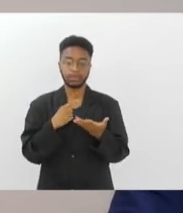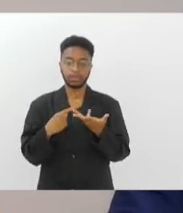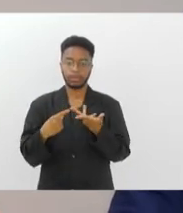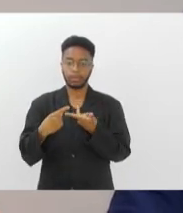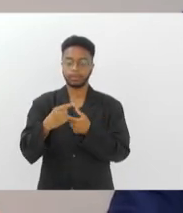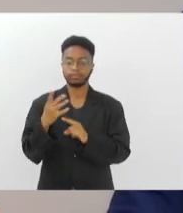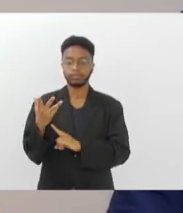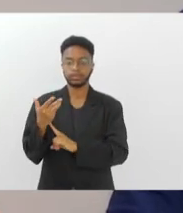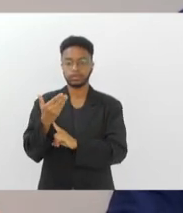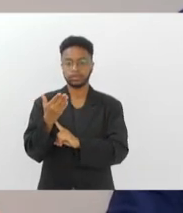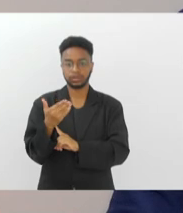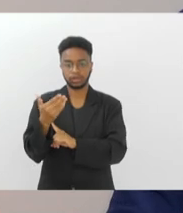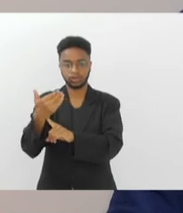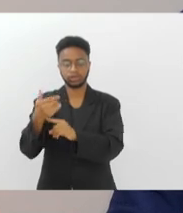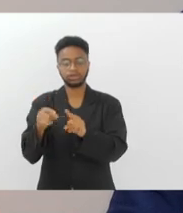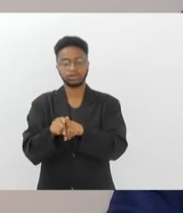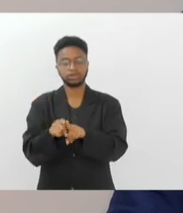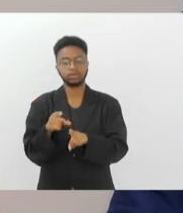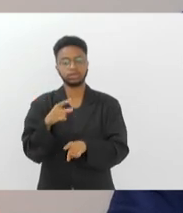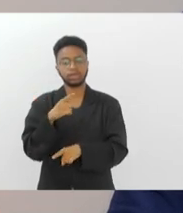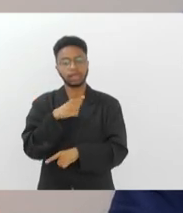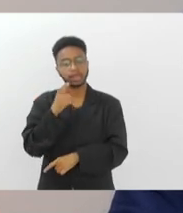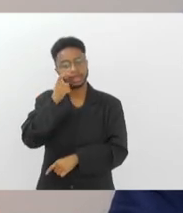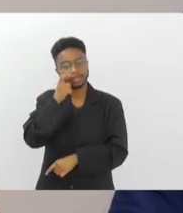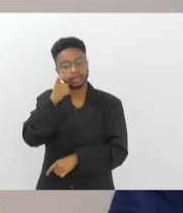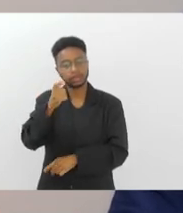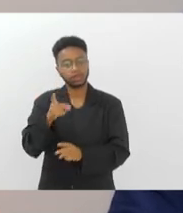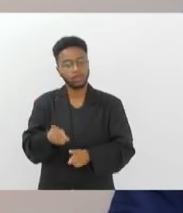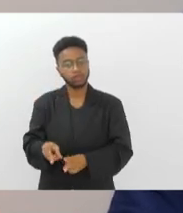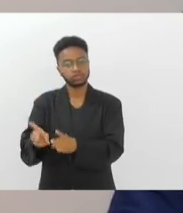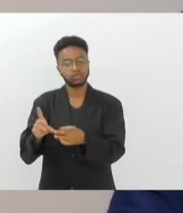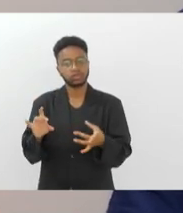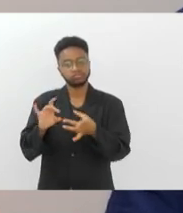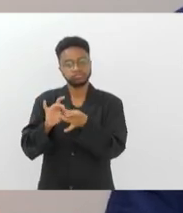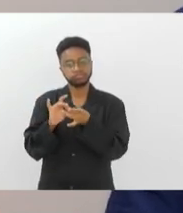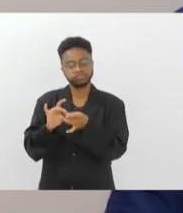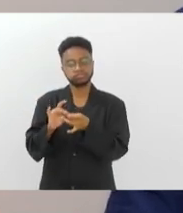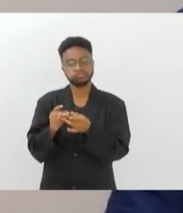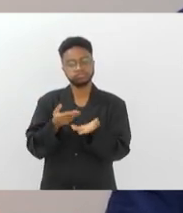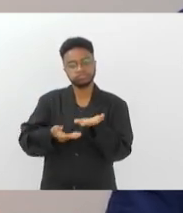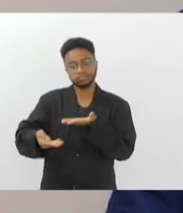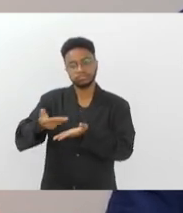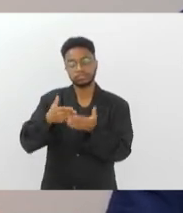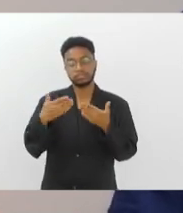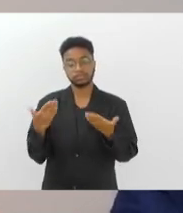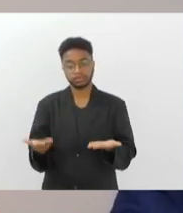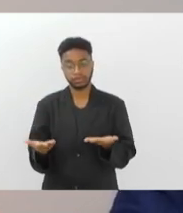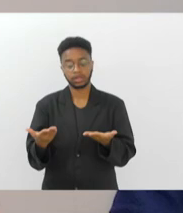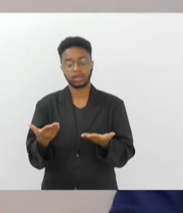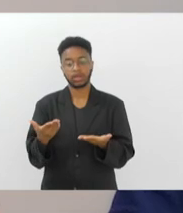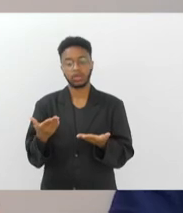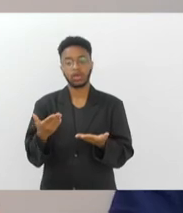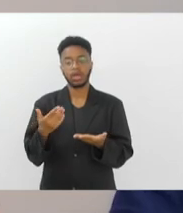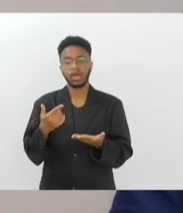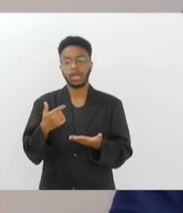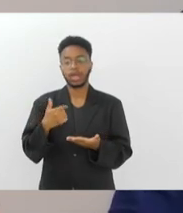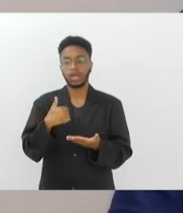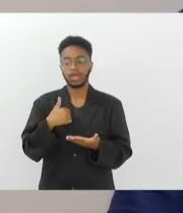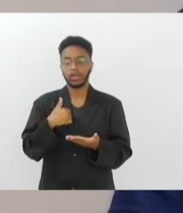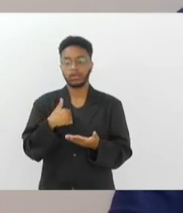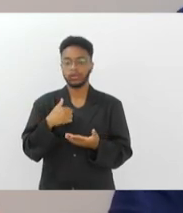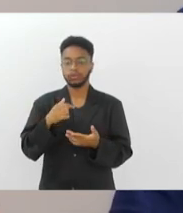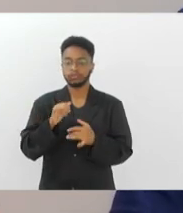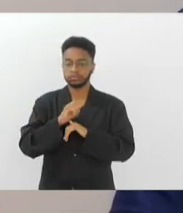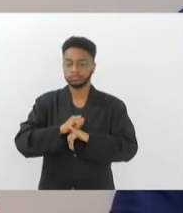tecnologia e todo um interesse em manter essa irmandade com Angola. Então, eu deixo aqui a Secretaria de Desenvolvimento Econômico